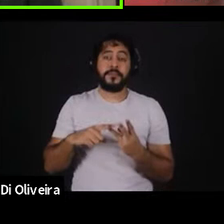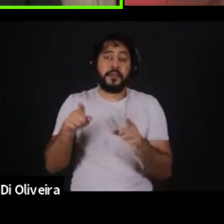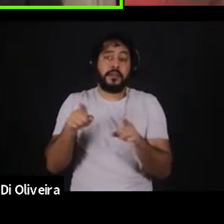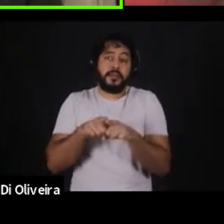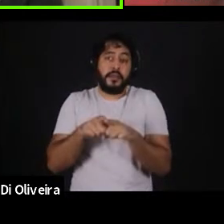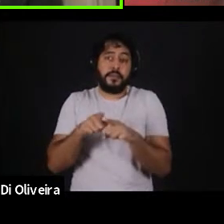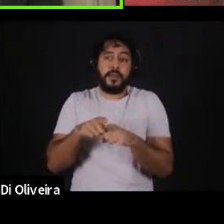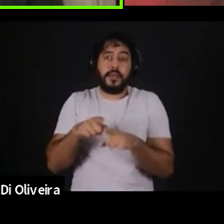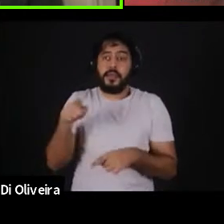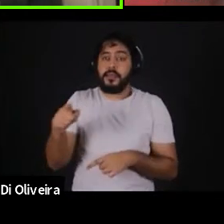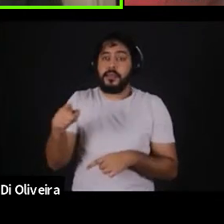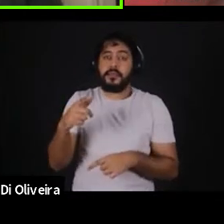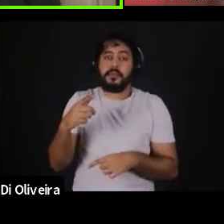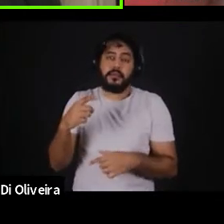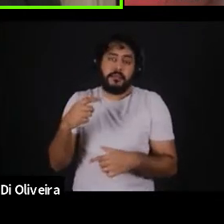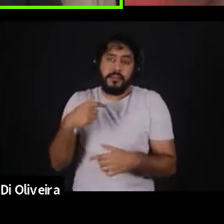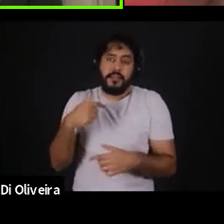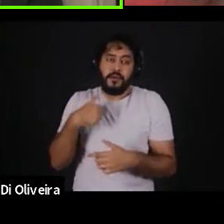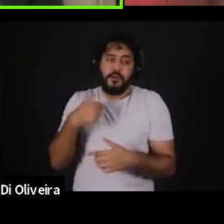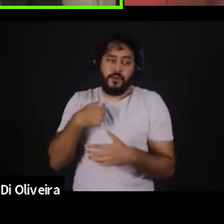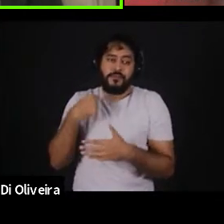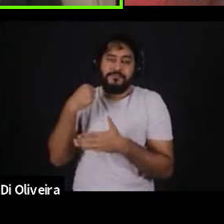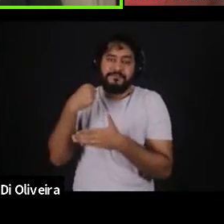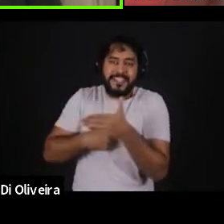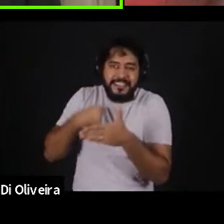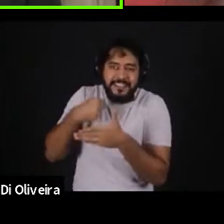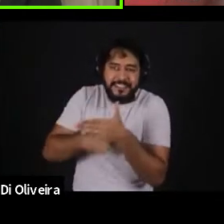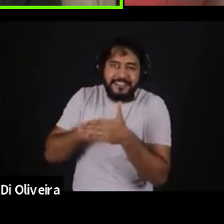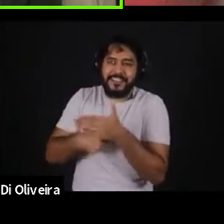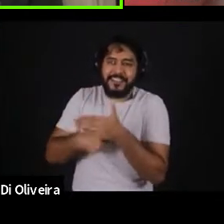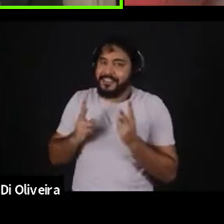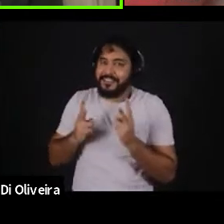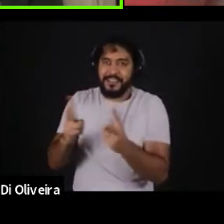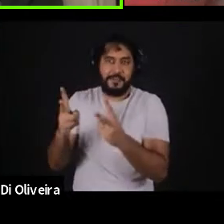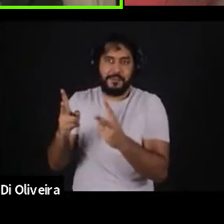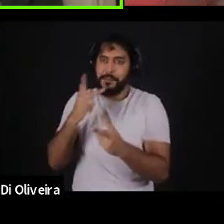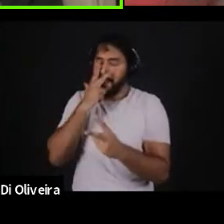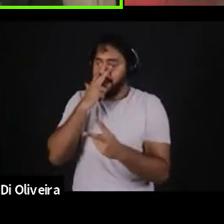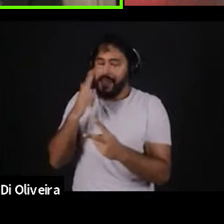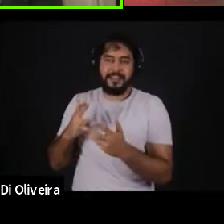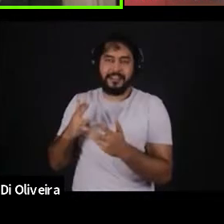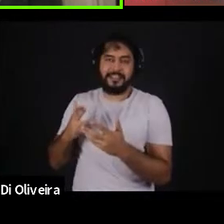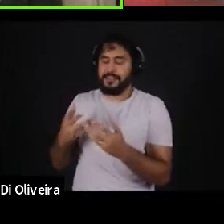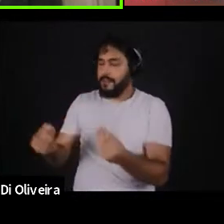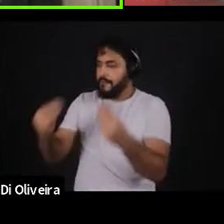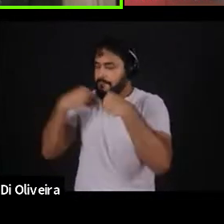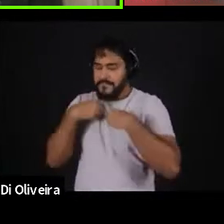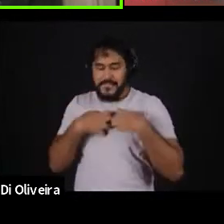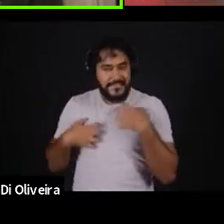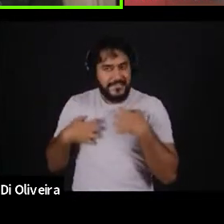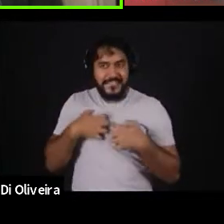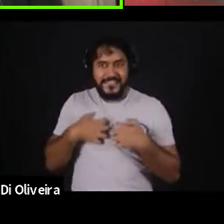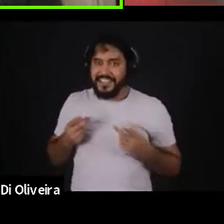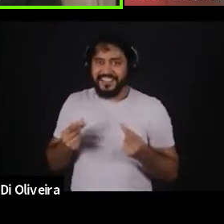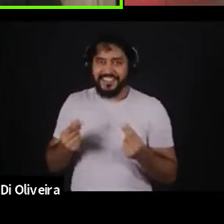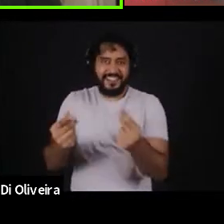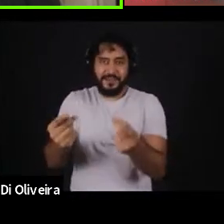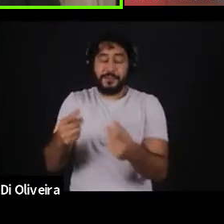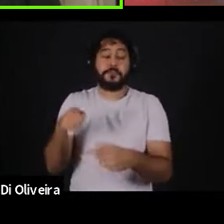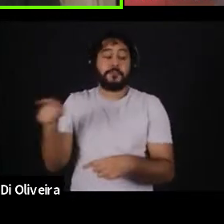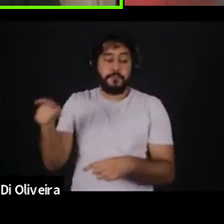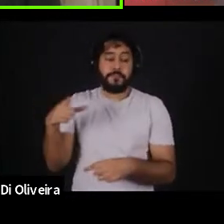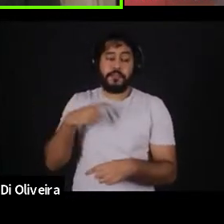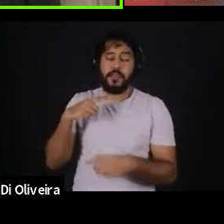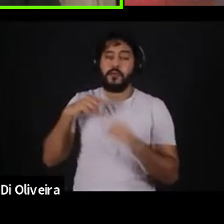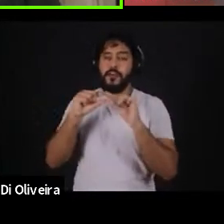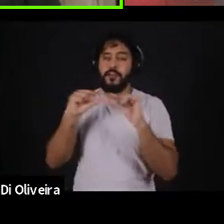espécie de insistência perpétua, que assim, eles não me deixam em paz. Eles têm uma frase no Anti-Édipo,